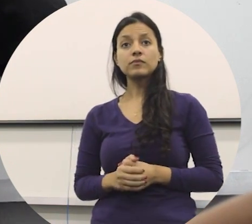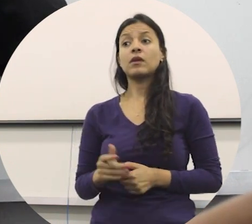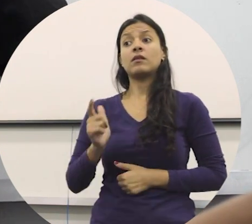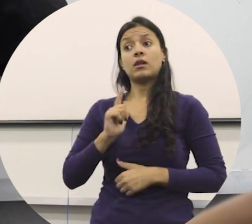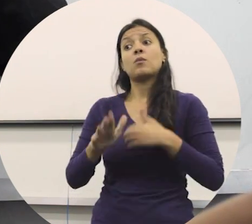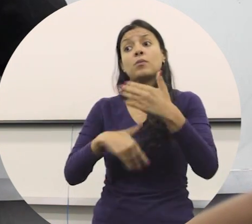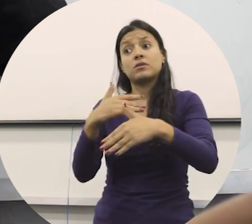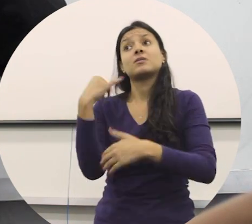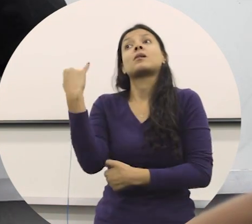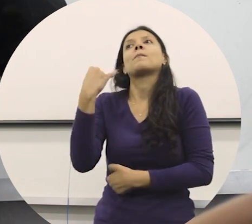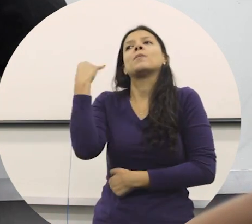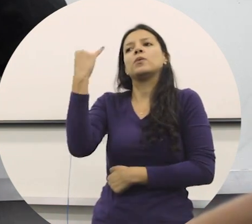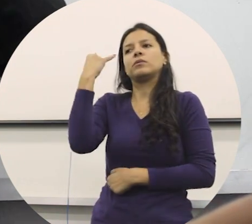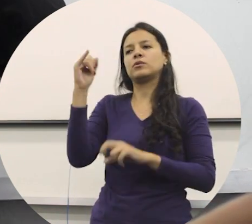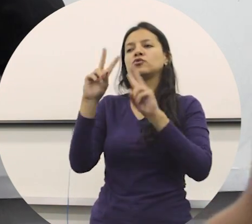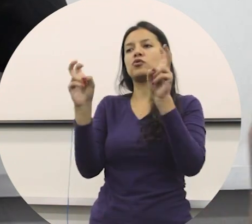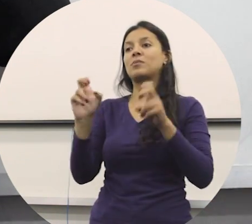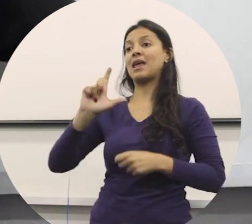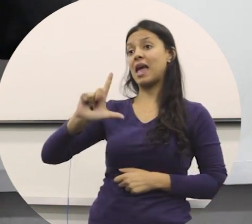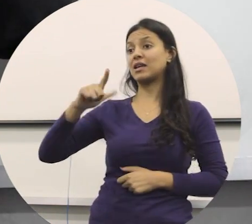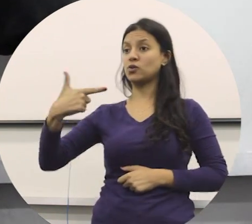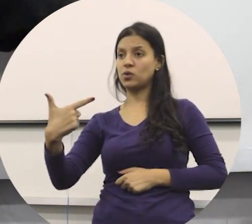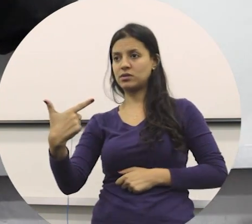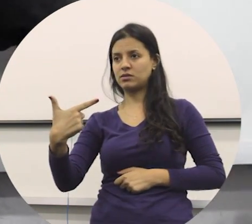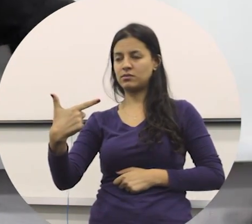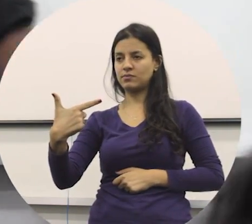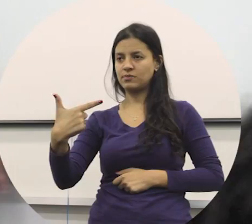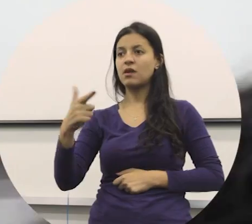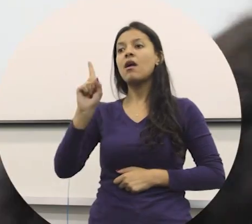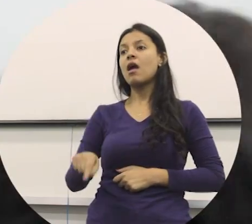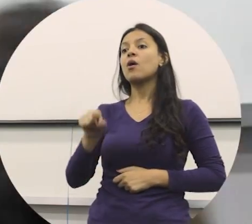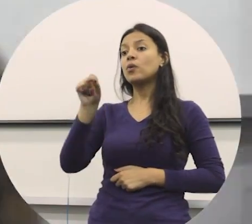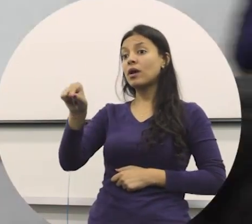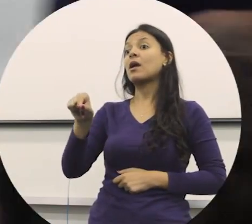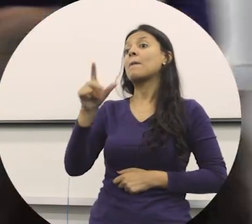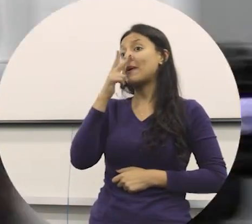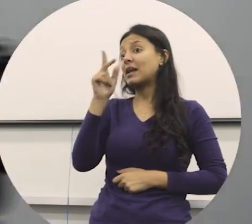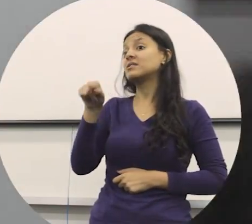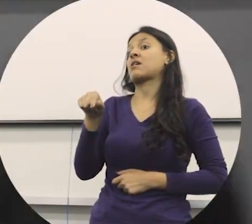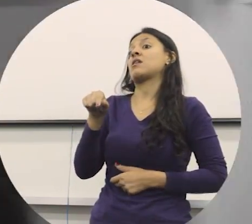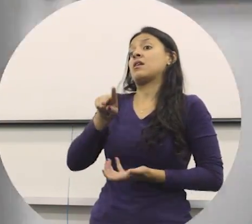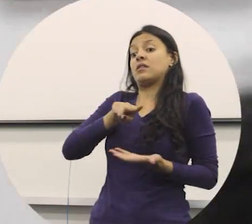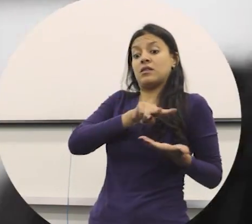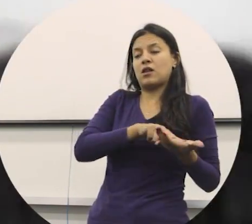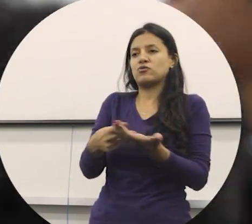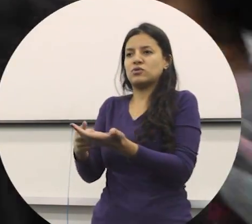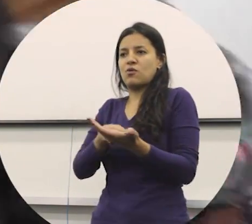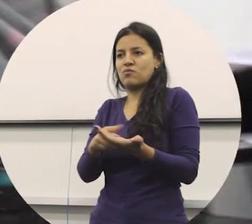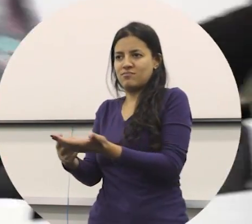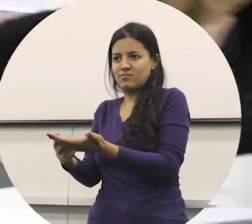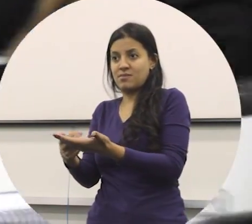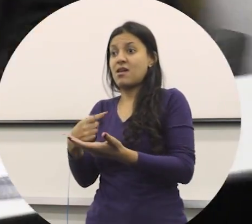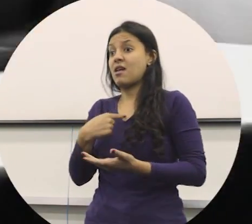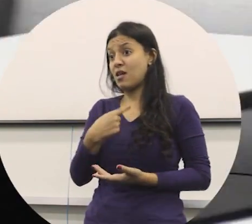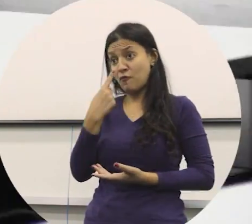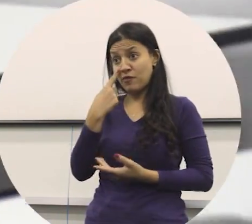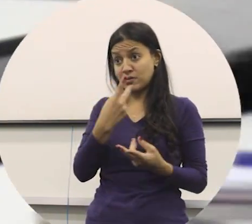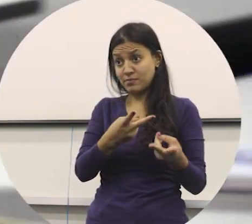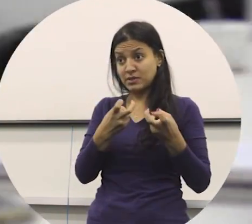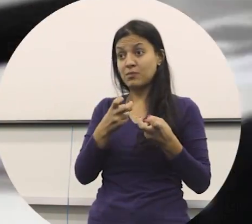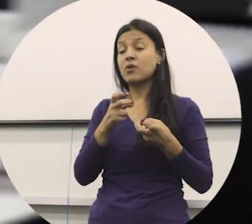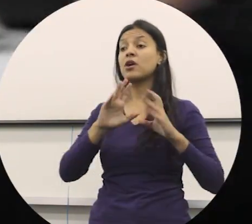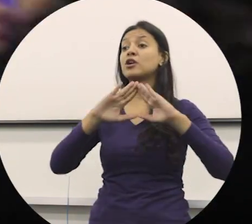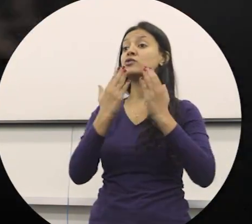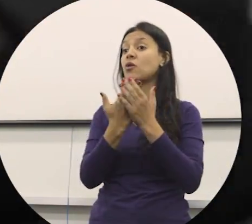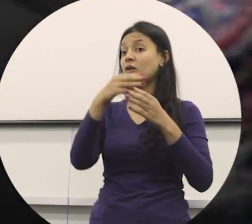porque é muito importante quando a gente fala de L2, é o processo transitório. Porque o que eu percebo também